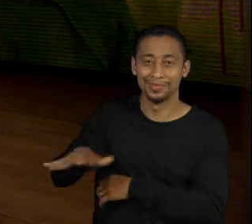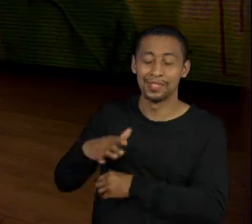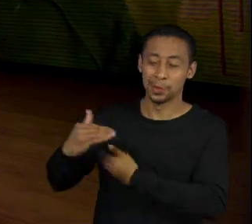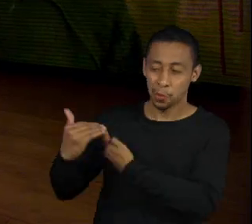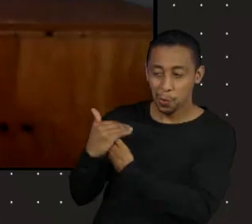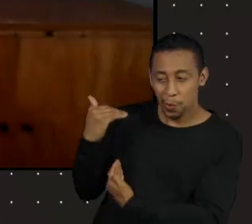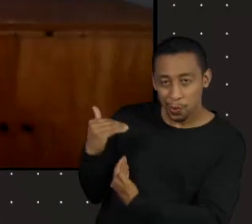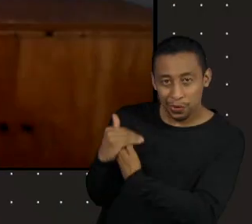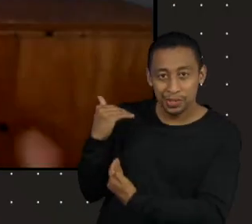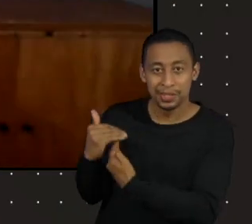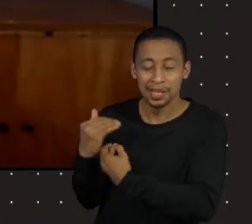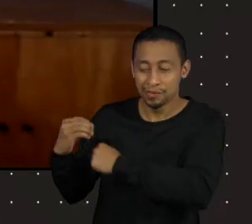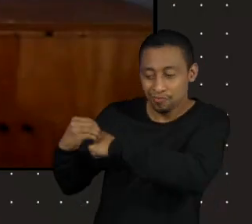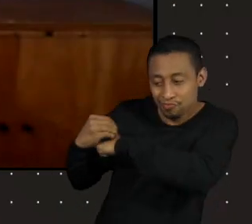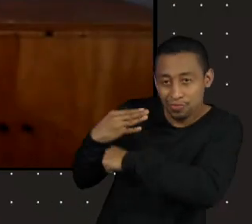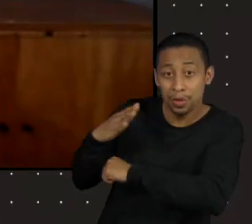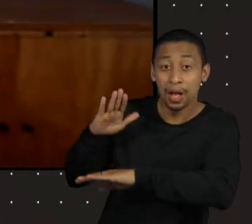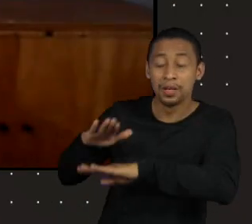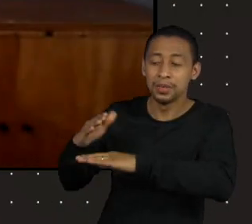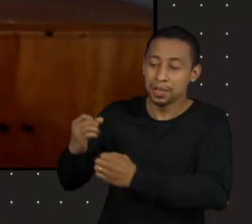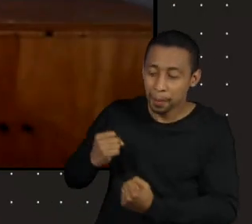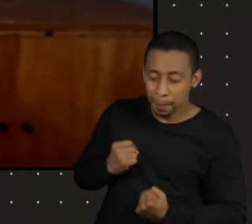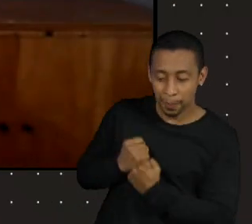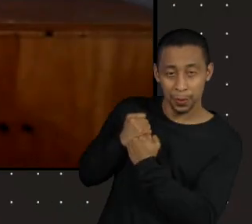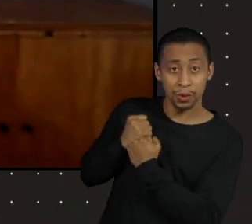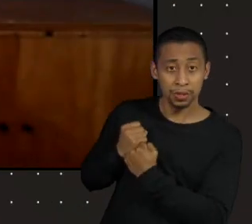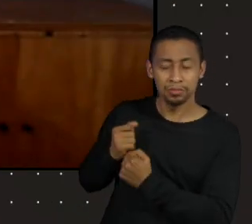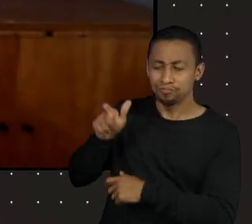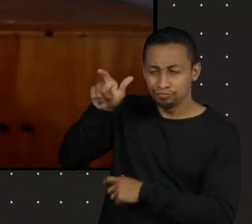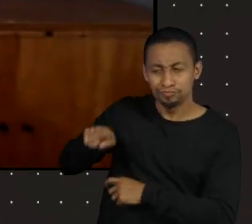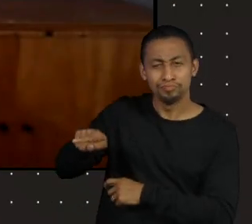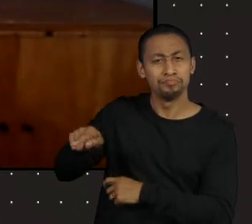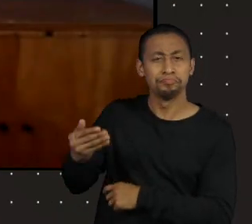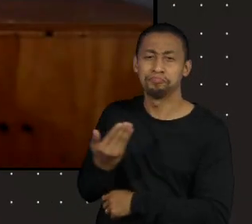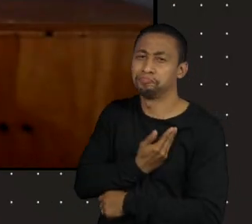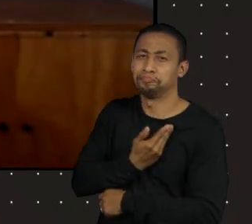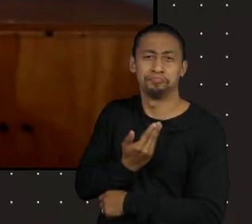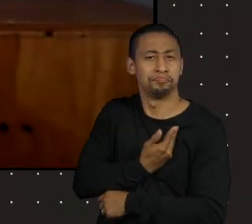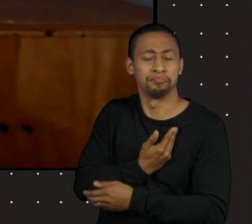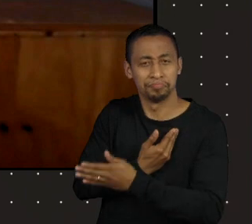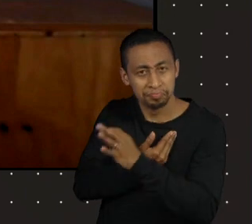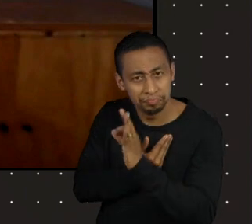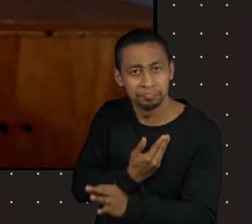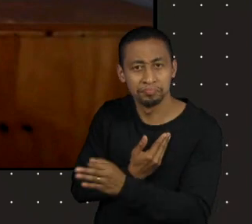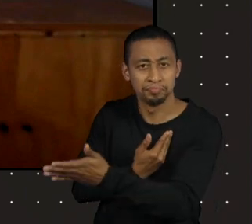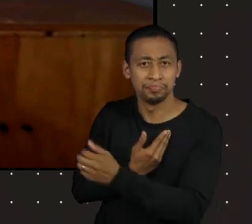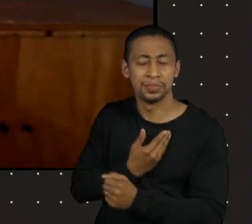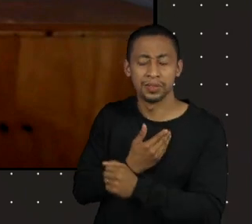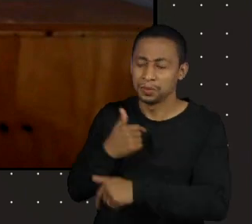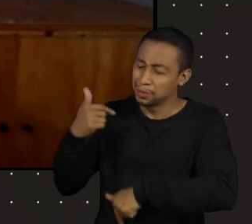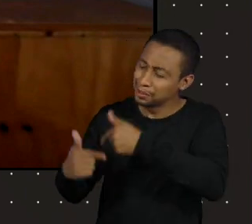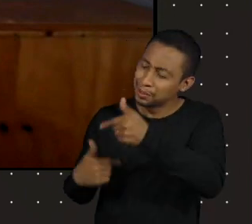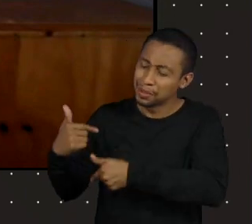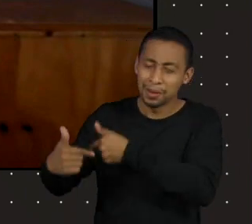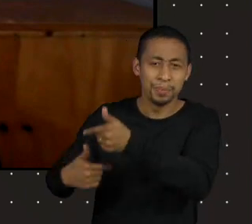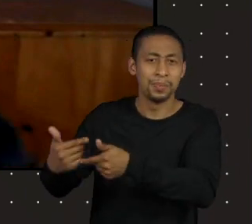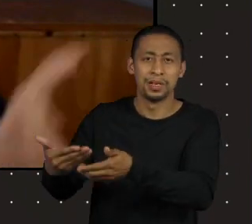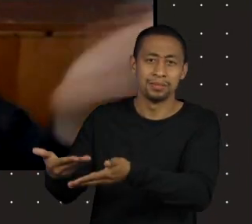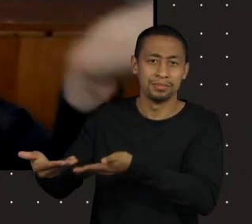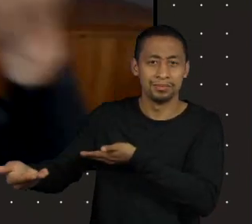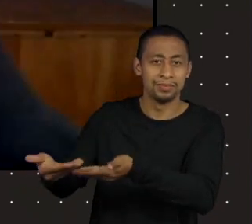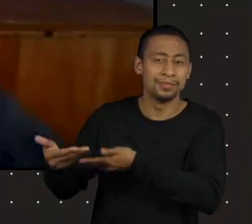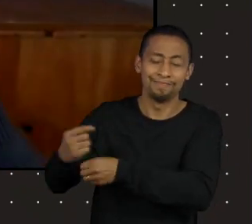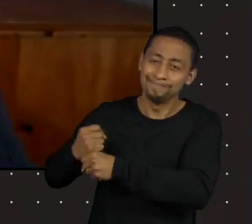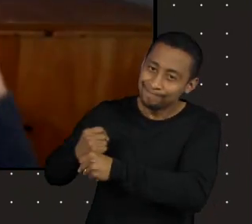aconselha ou que nos dão um apoio. O Roberto virou um grande amigo, assim. Ele é uma pessoa que eu trabalho desde sempre na